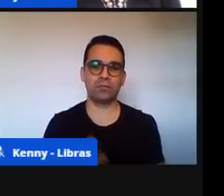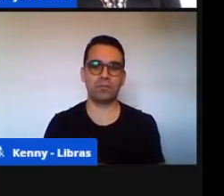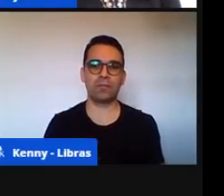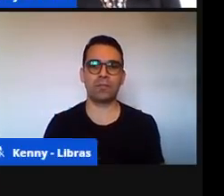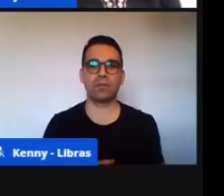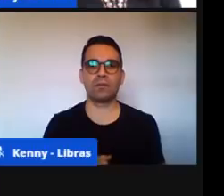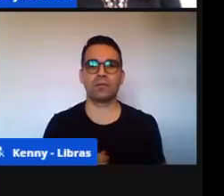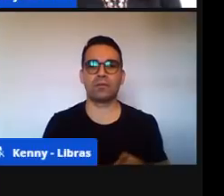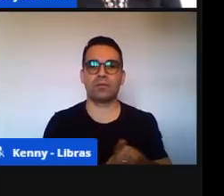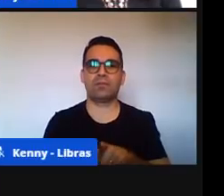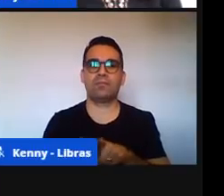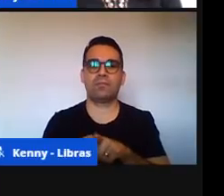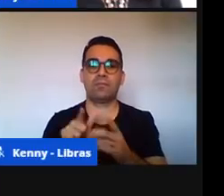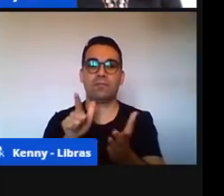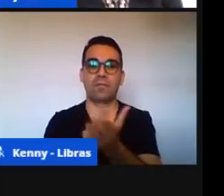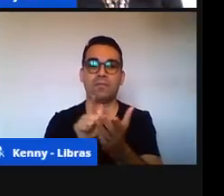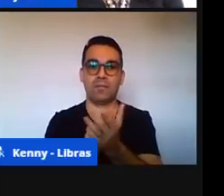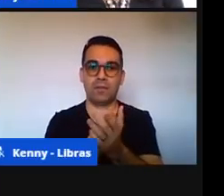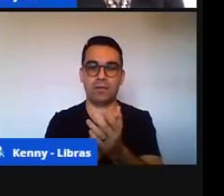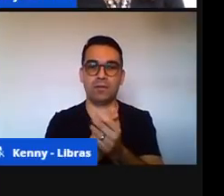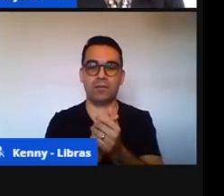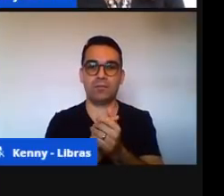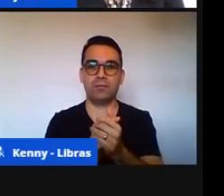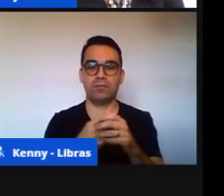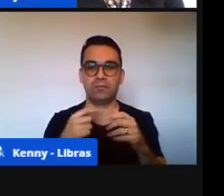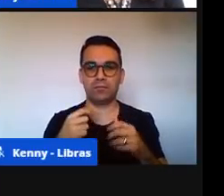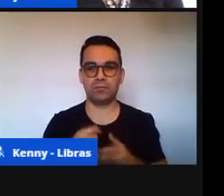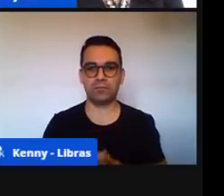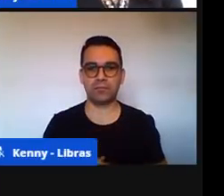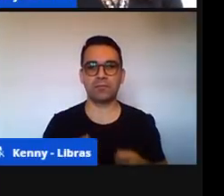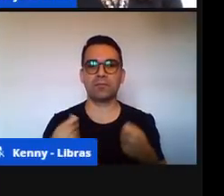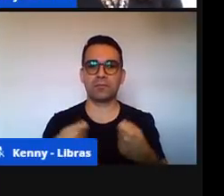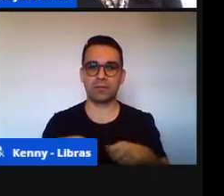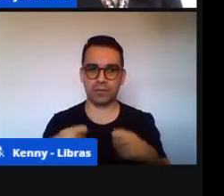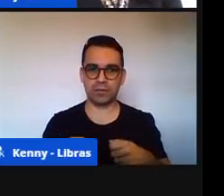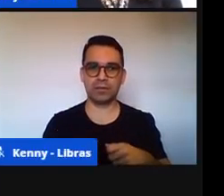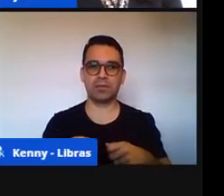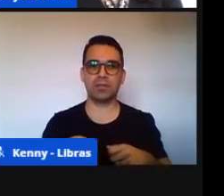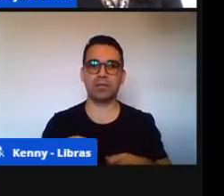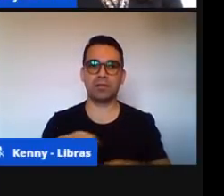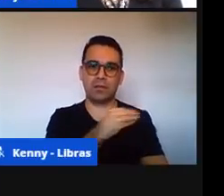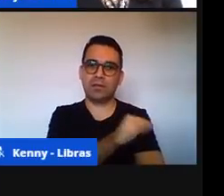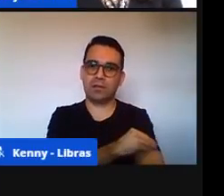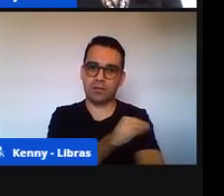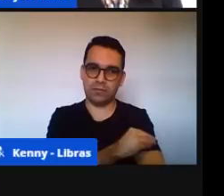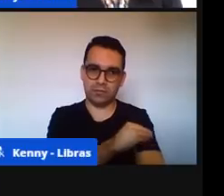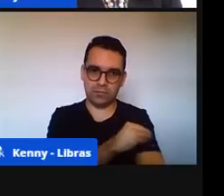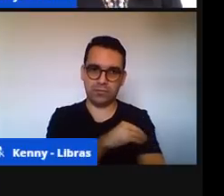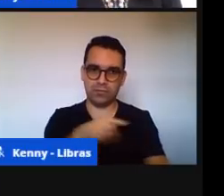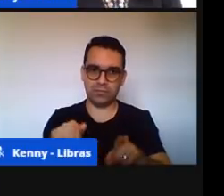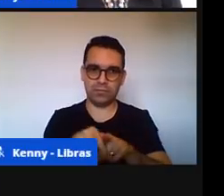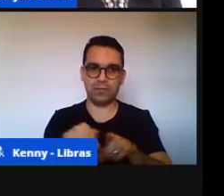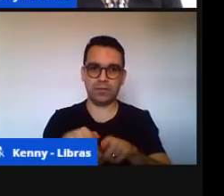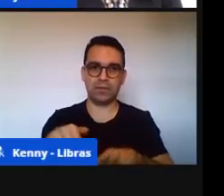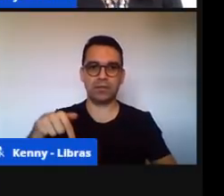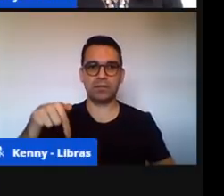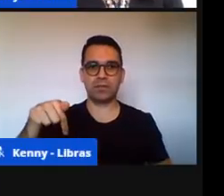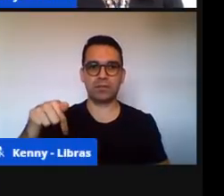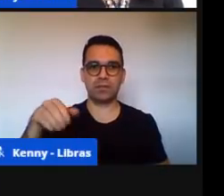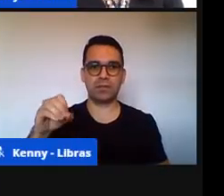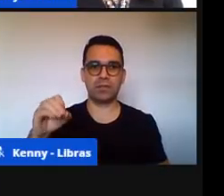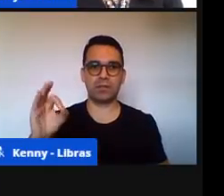e de preferência que tenha um álcool 70 para fazer a higienização completa e da melhor forma,